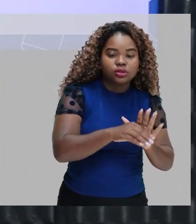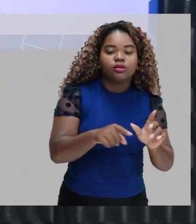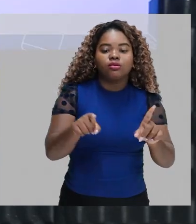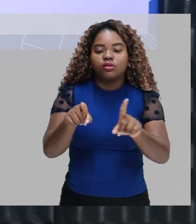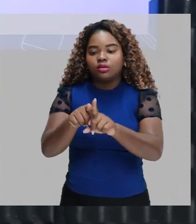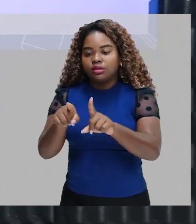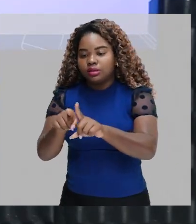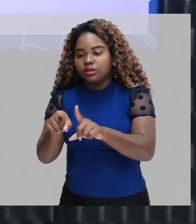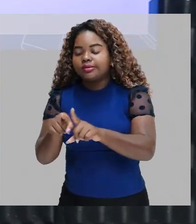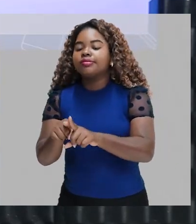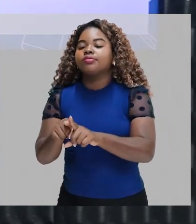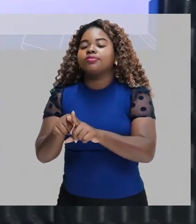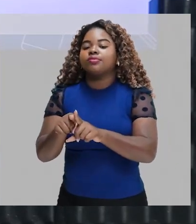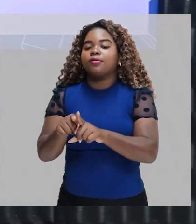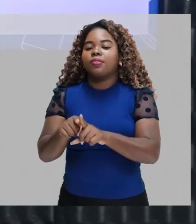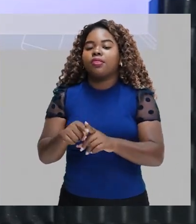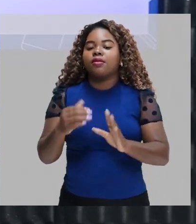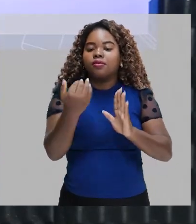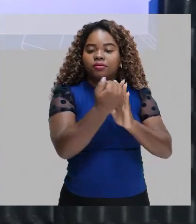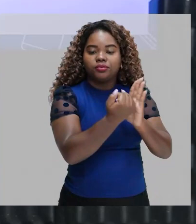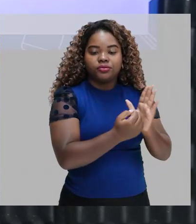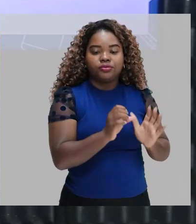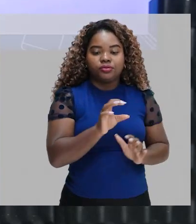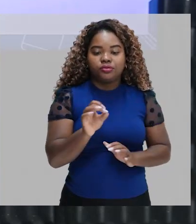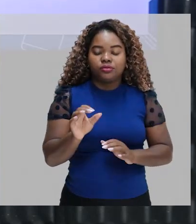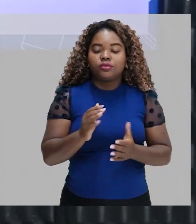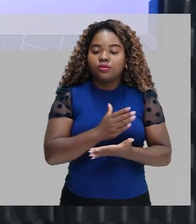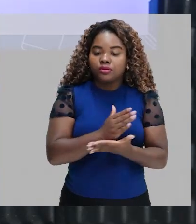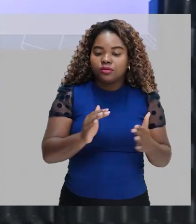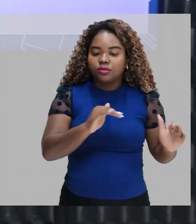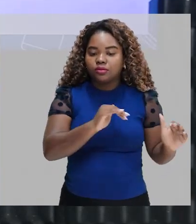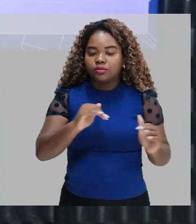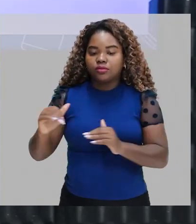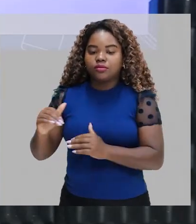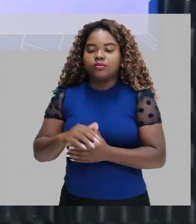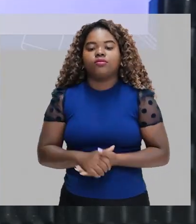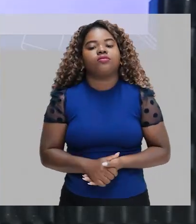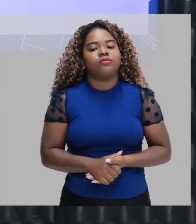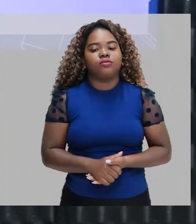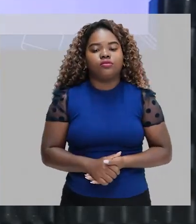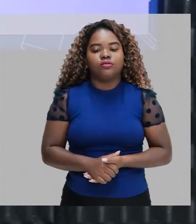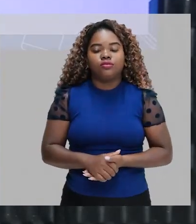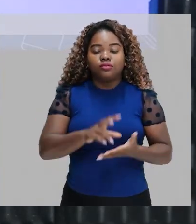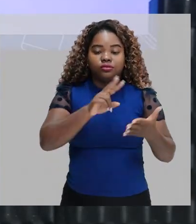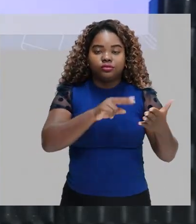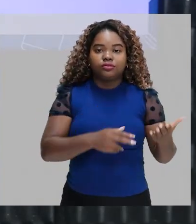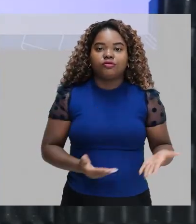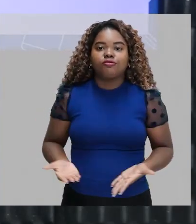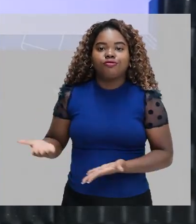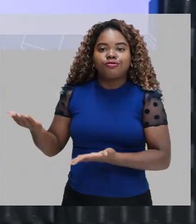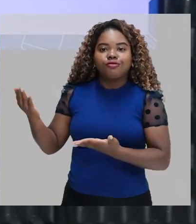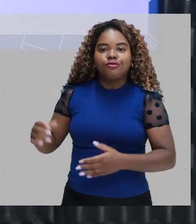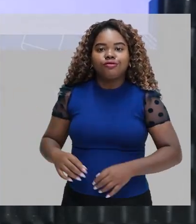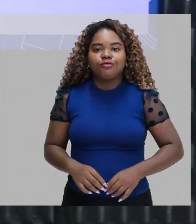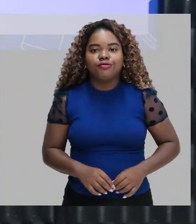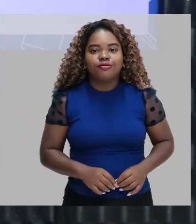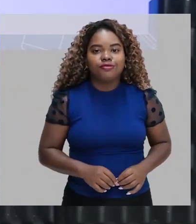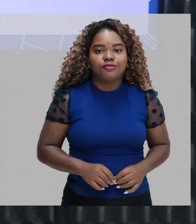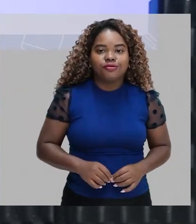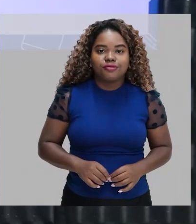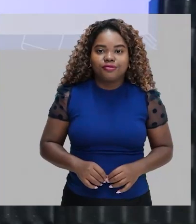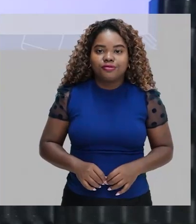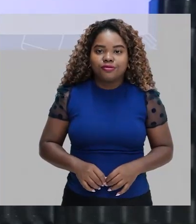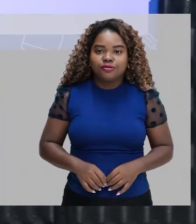de soluções. Vamos iniciar? Olha só. Na natureza, raramente